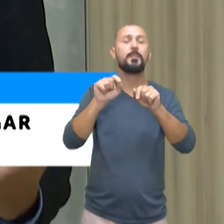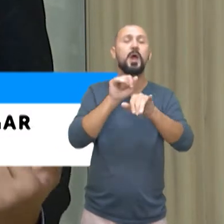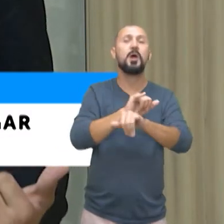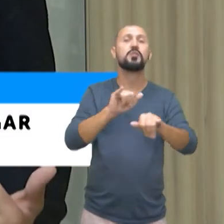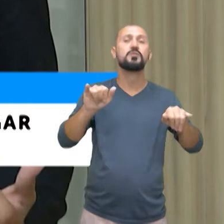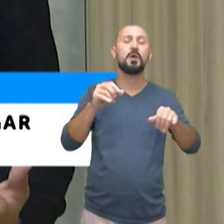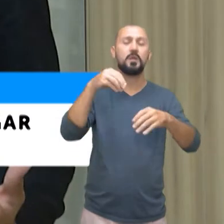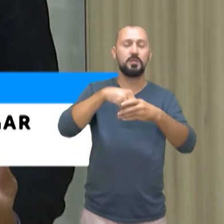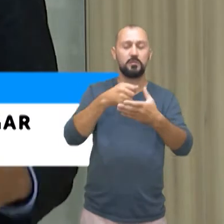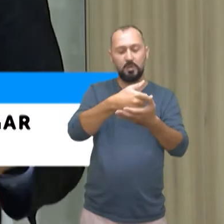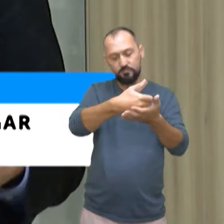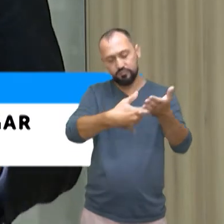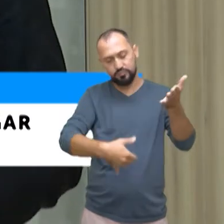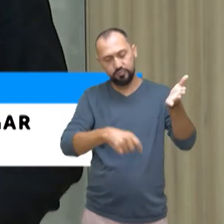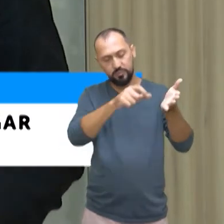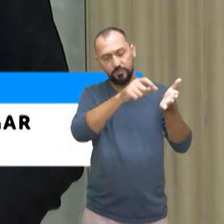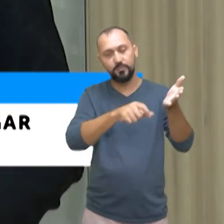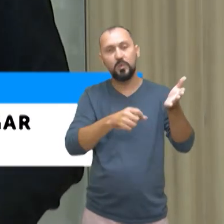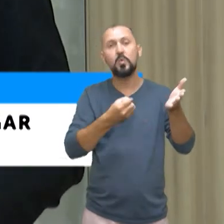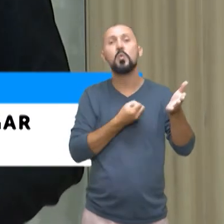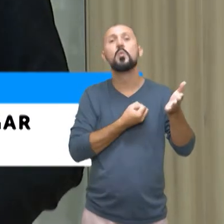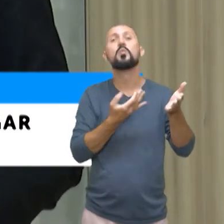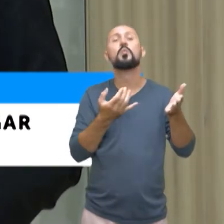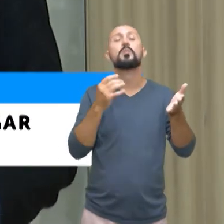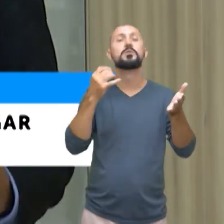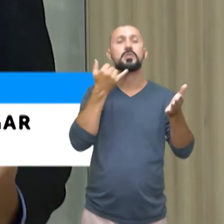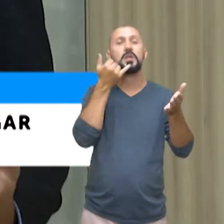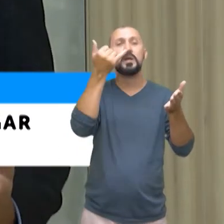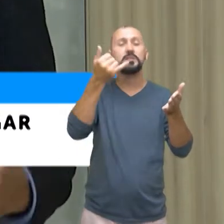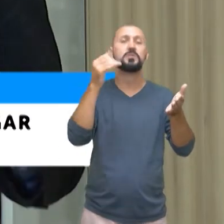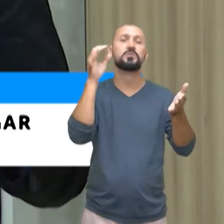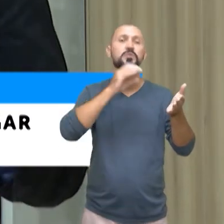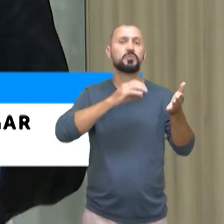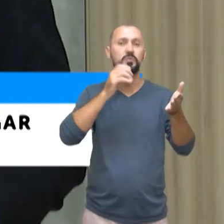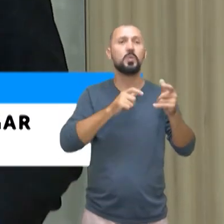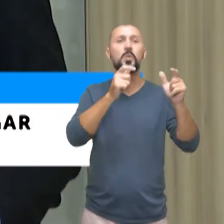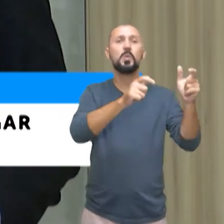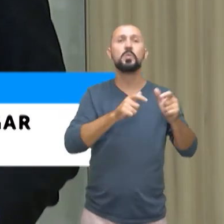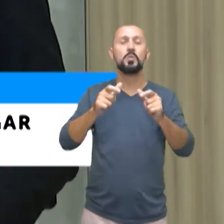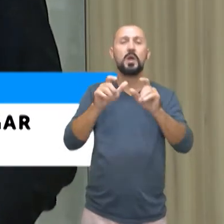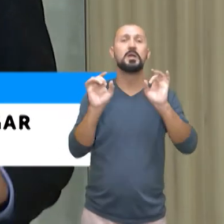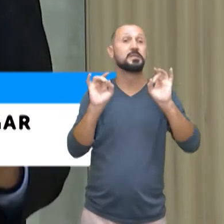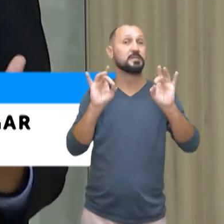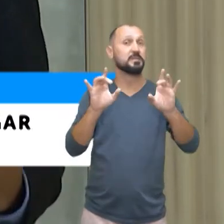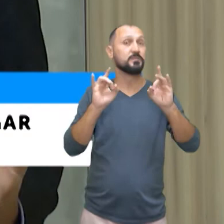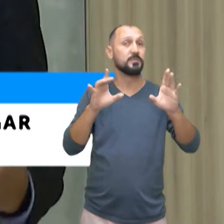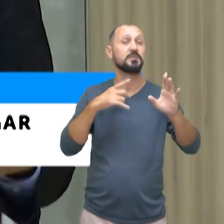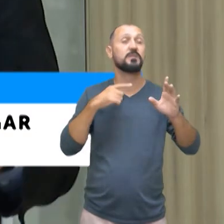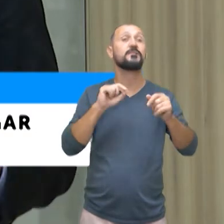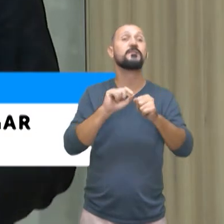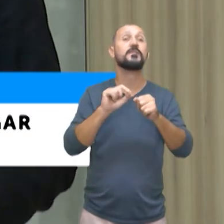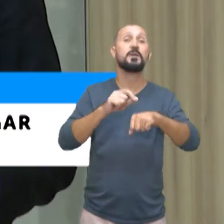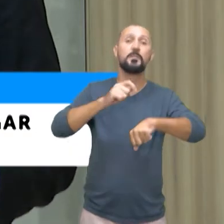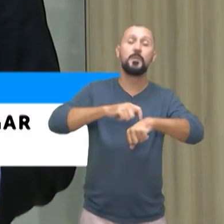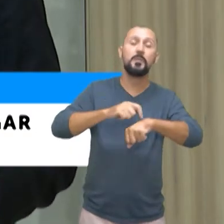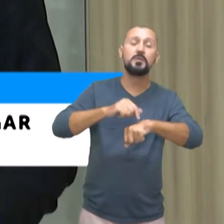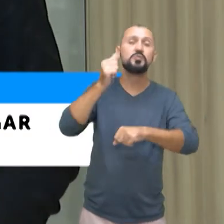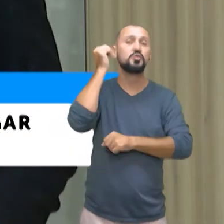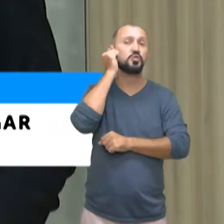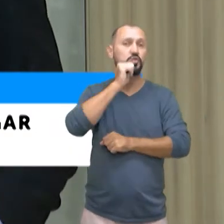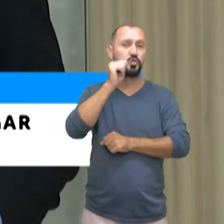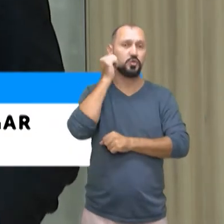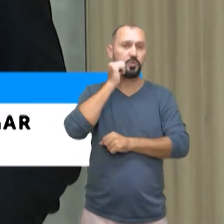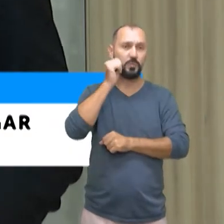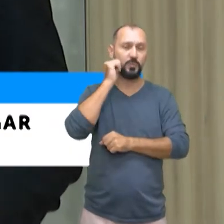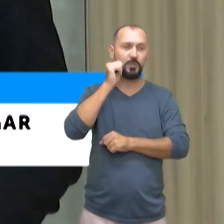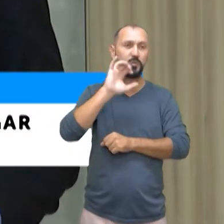e as de telefonia móvel, a divulgarem em suas faturas de consumo os números de emergência e os endereços dos locais especializados